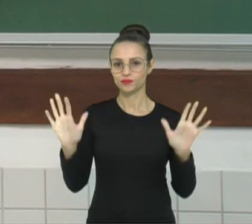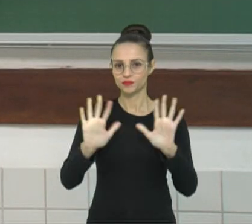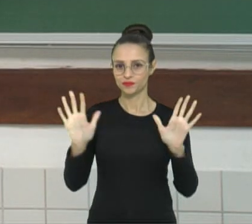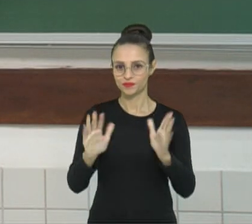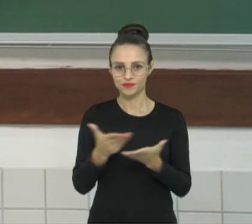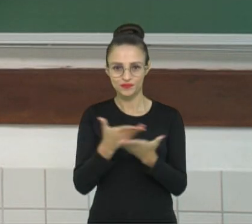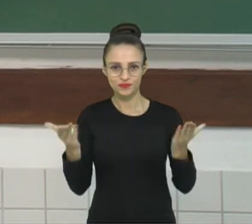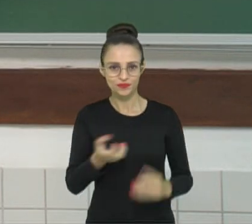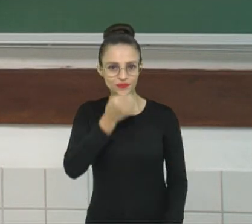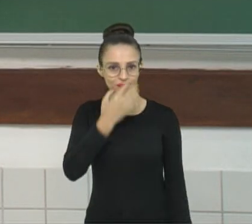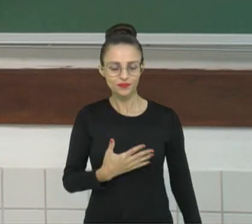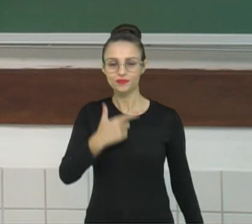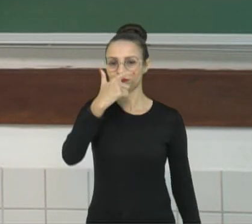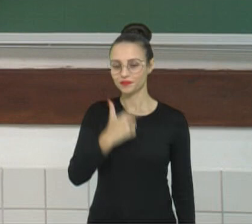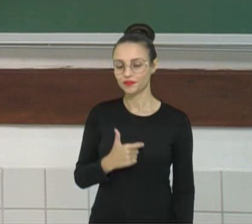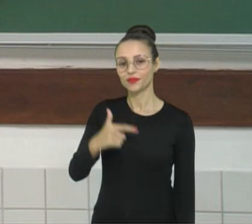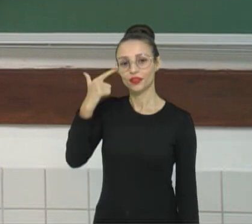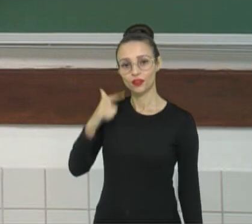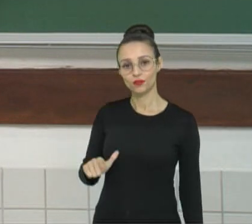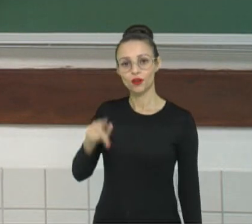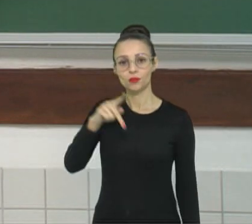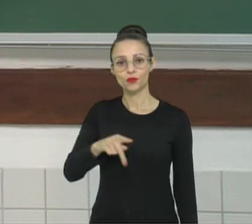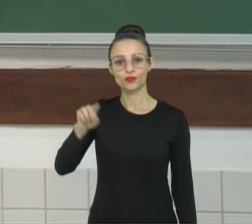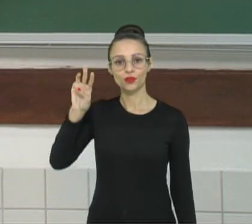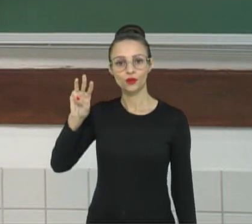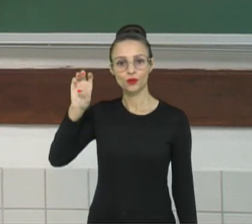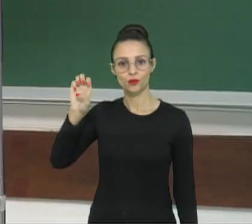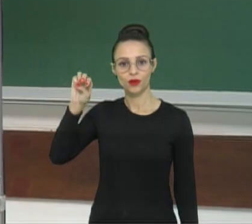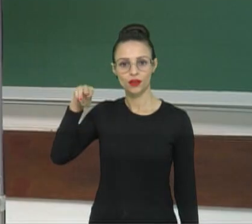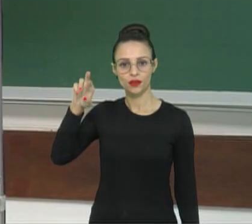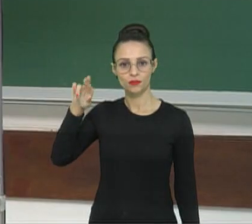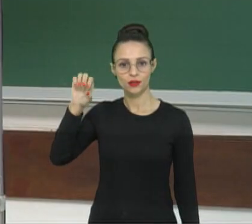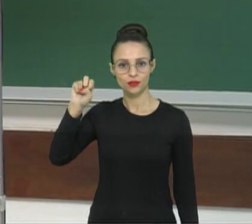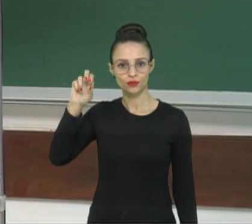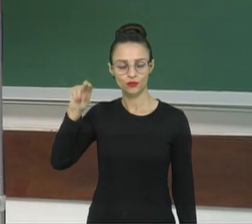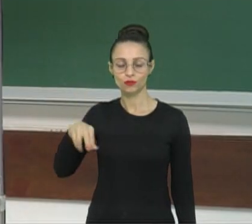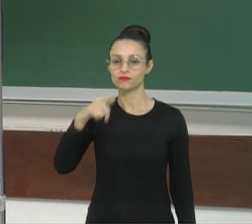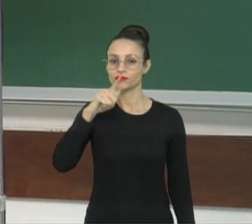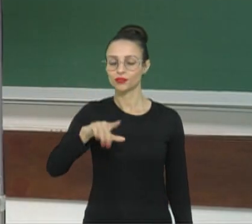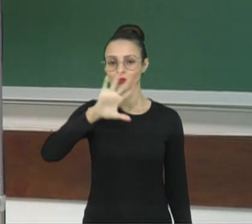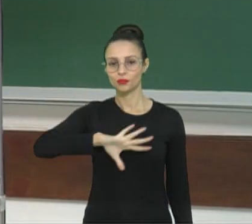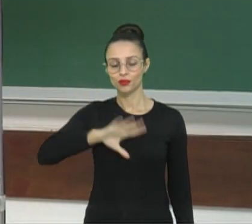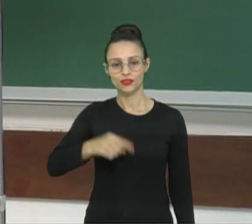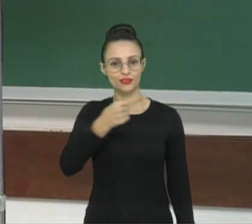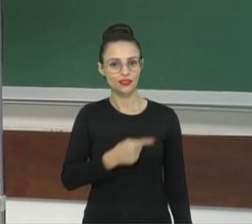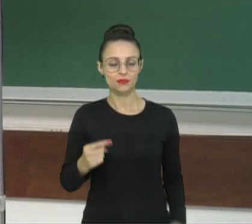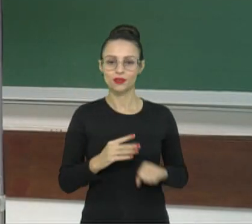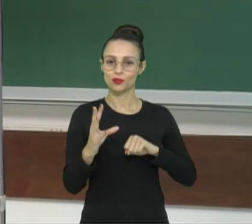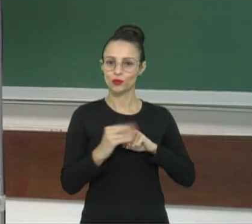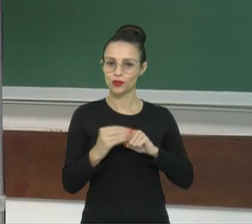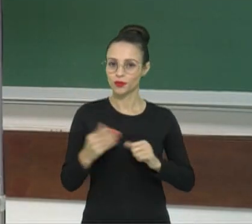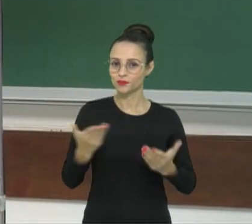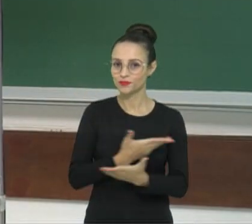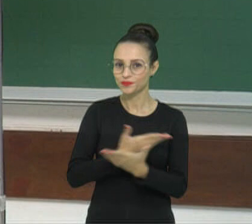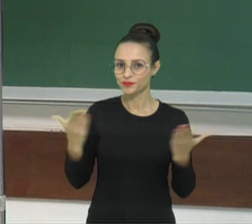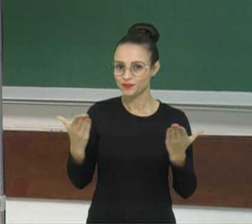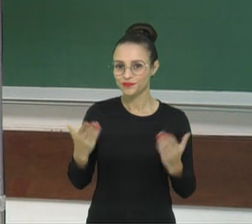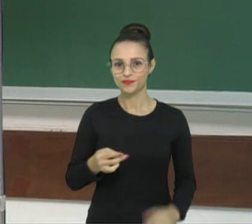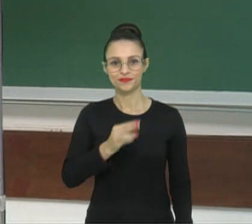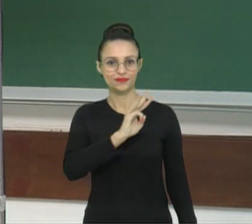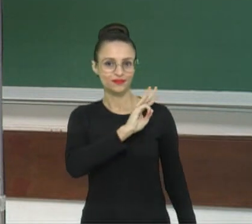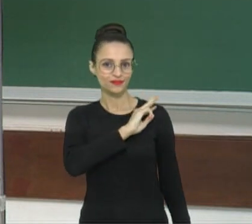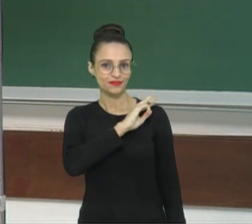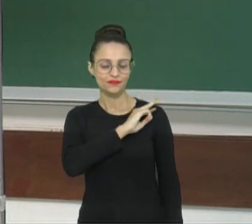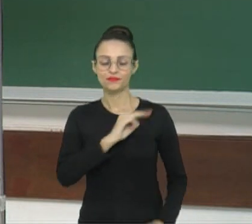Olá, tudo bem com vocês? Estou de volta, professor Emerson, para trabalhar língua portuguesa na Semana do Conhecimento com vocês aí da